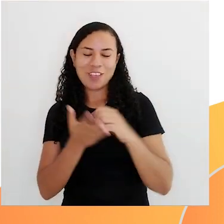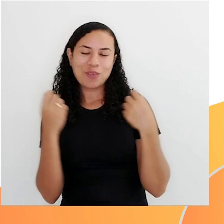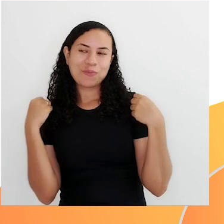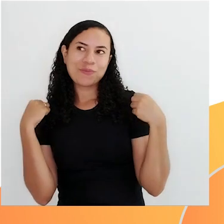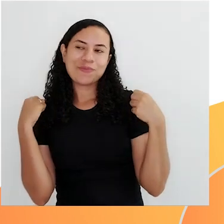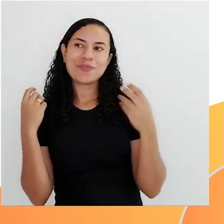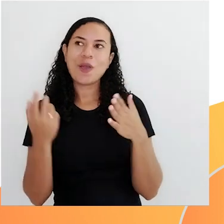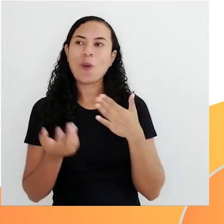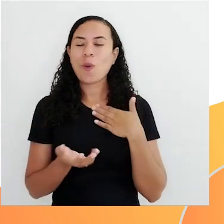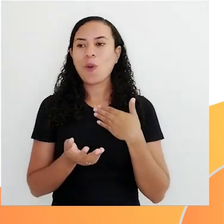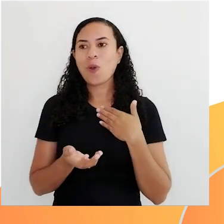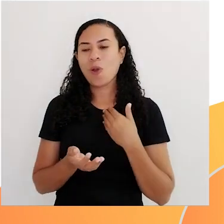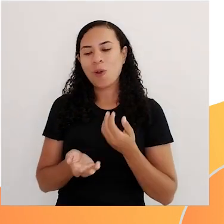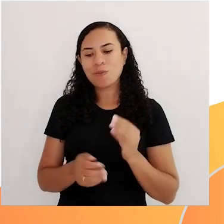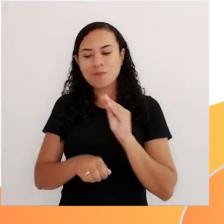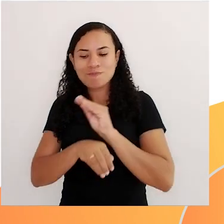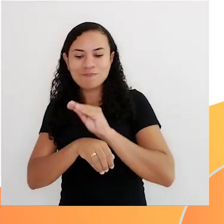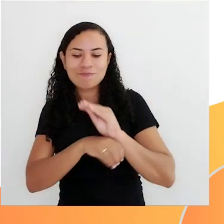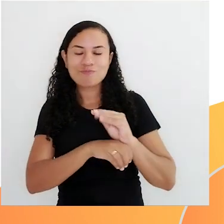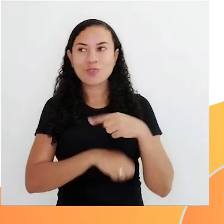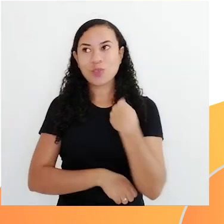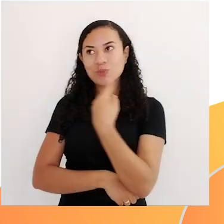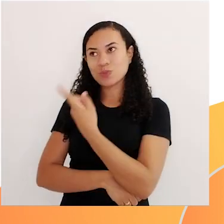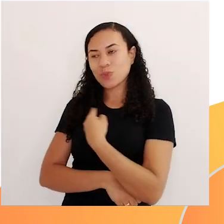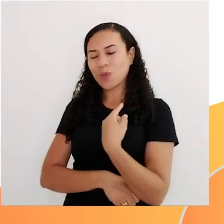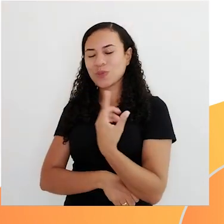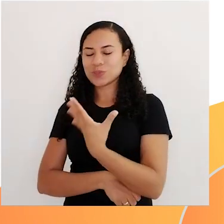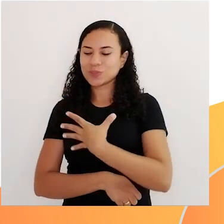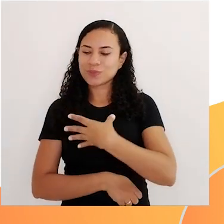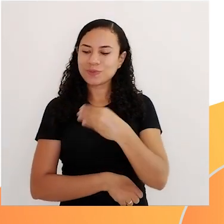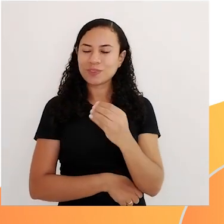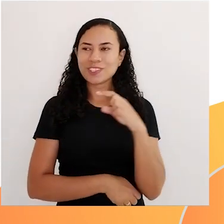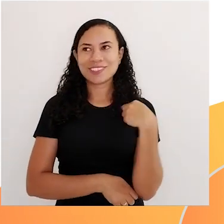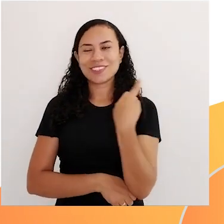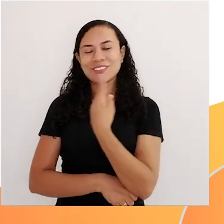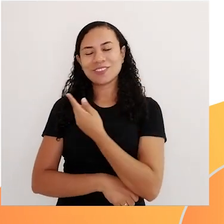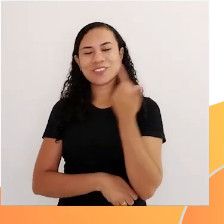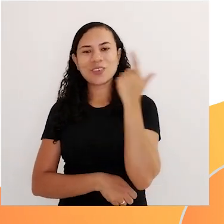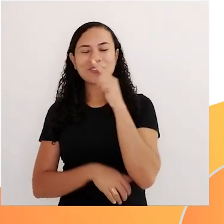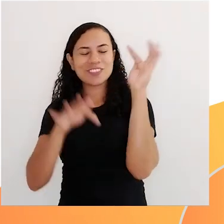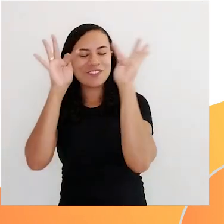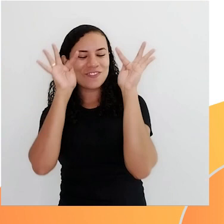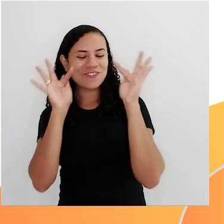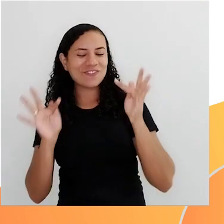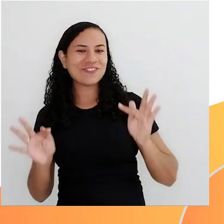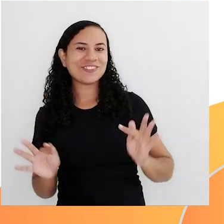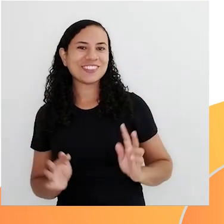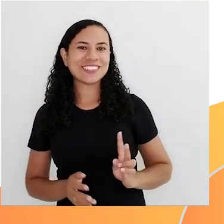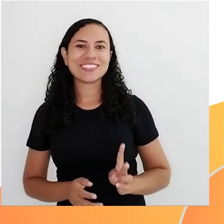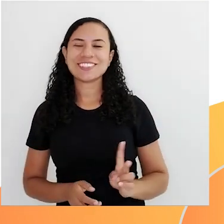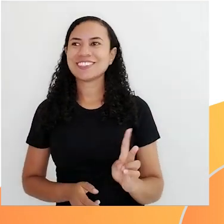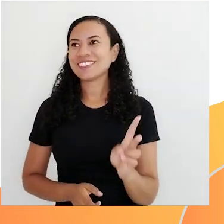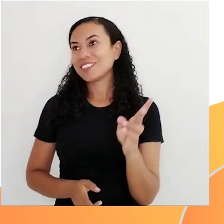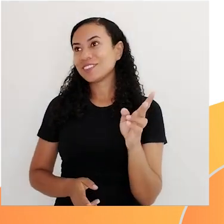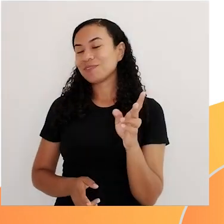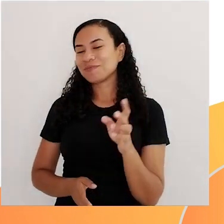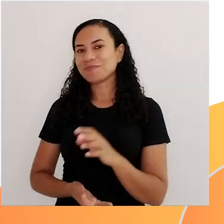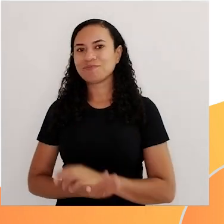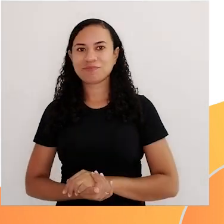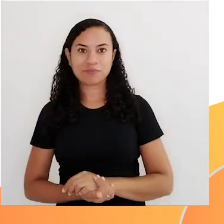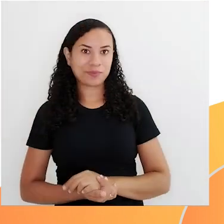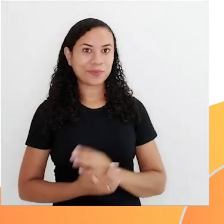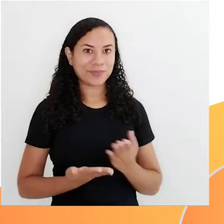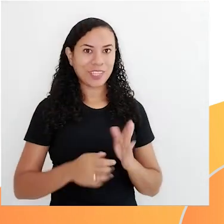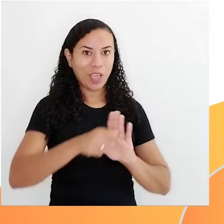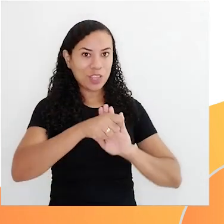roupas, criar os nossos filhos e seríamos felizes para sempre."